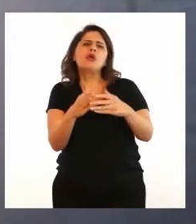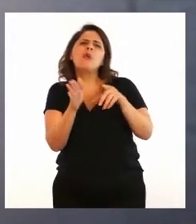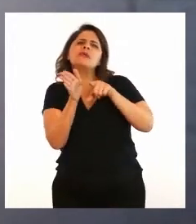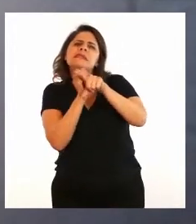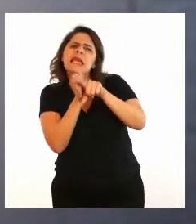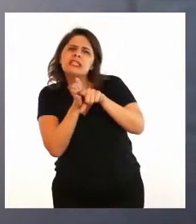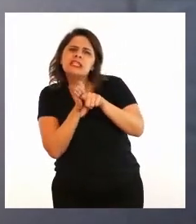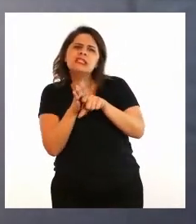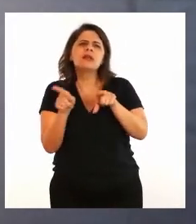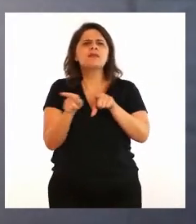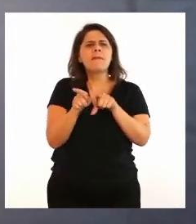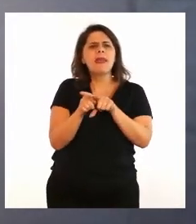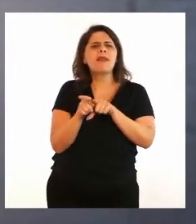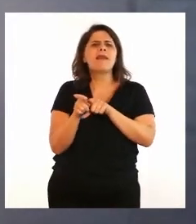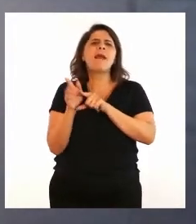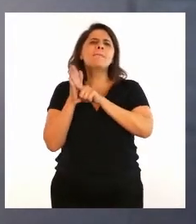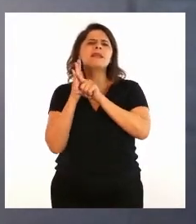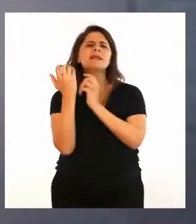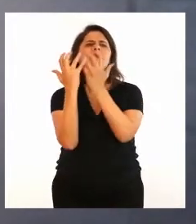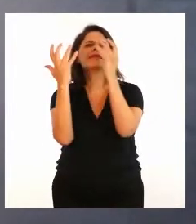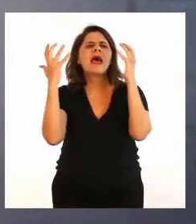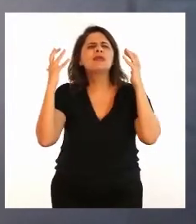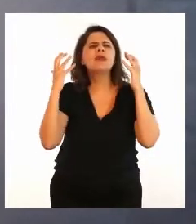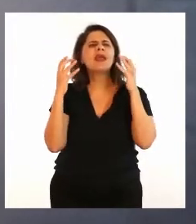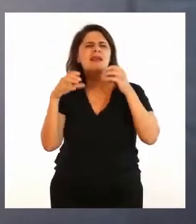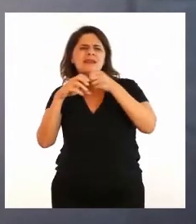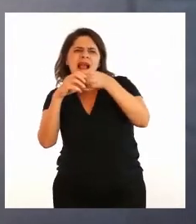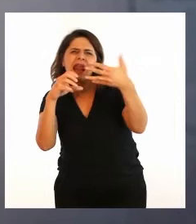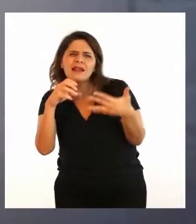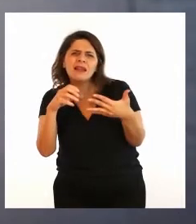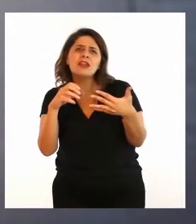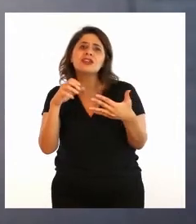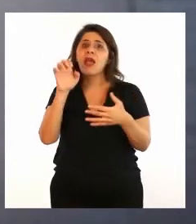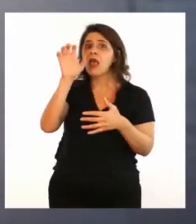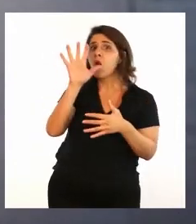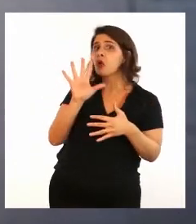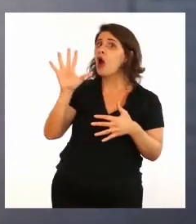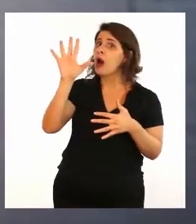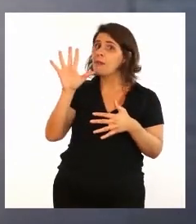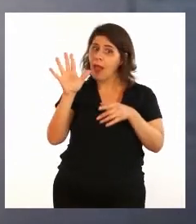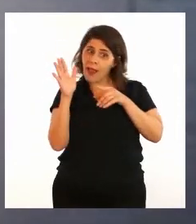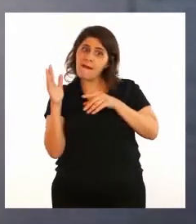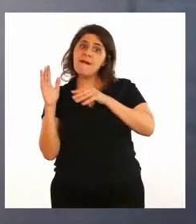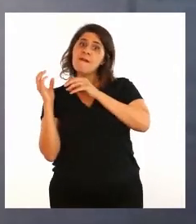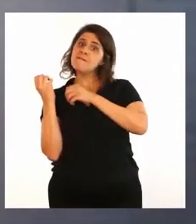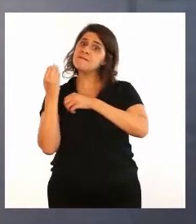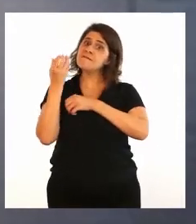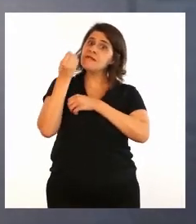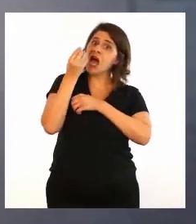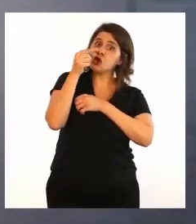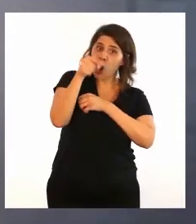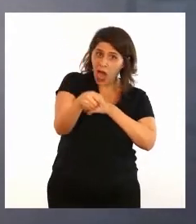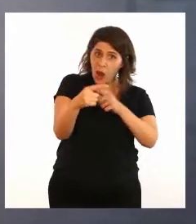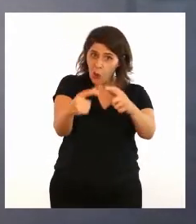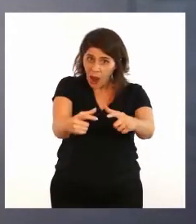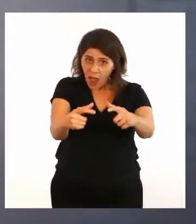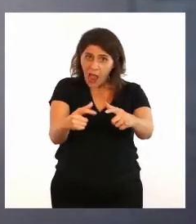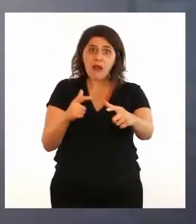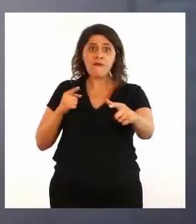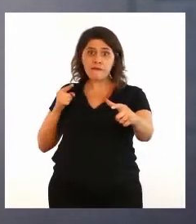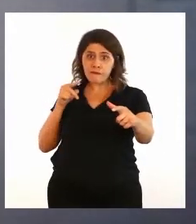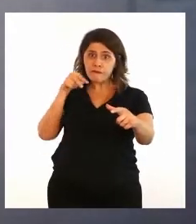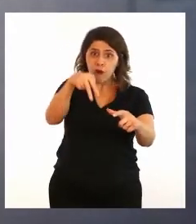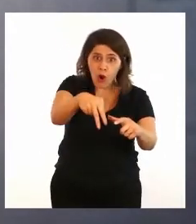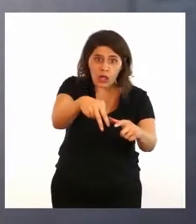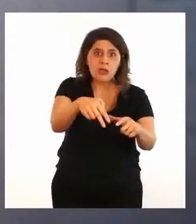e naturalistas europeus que, ao longo do século XIX, viajaram até o local onde ele estava